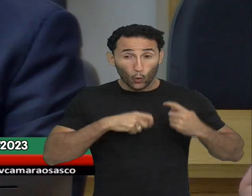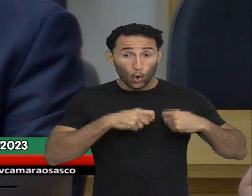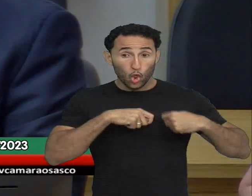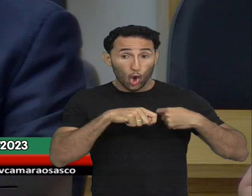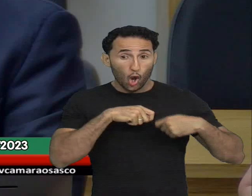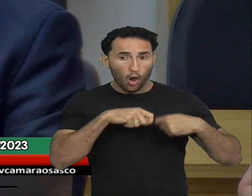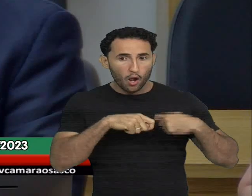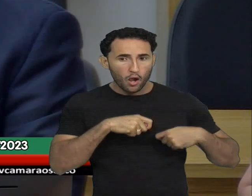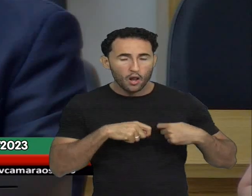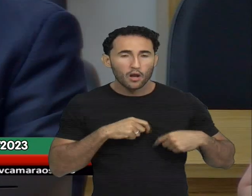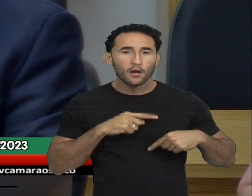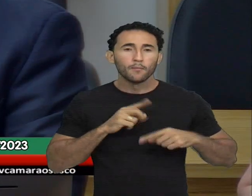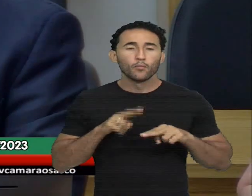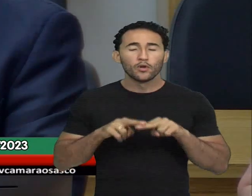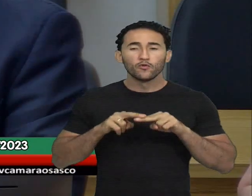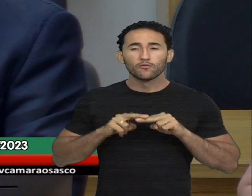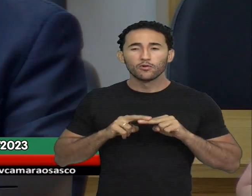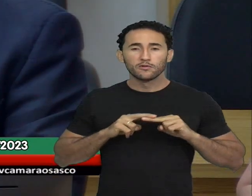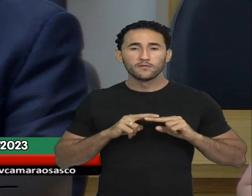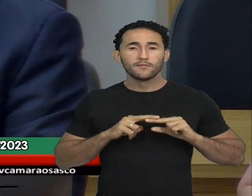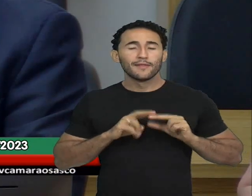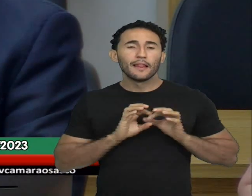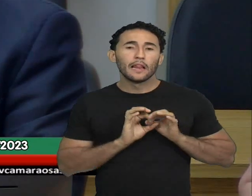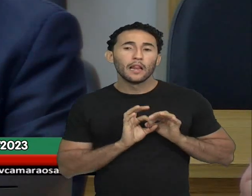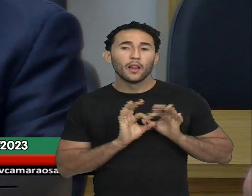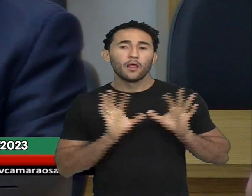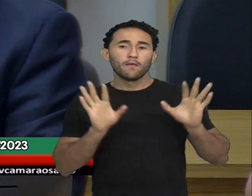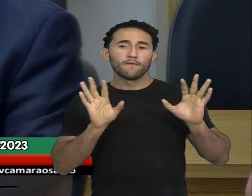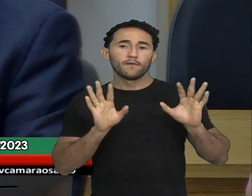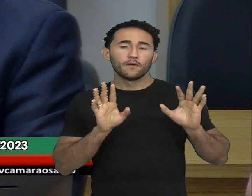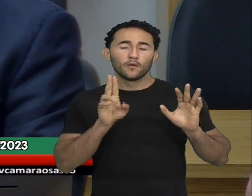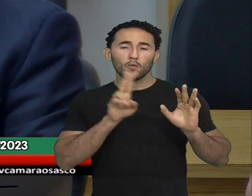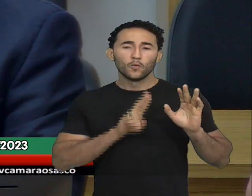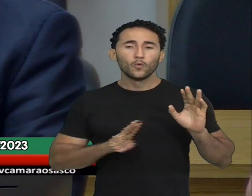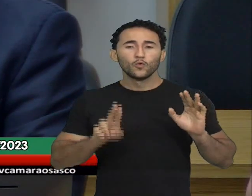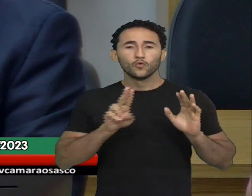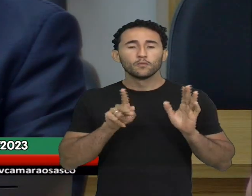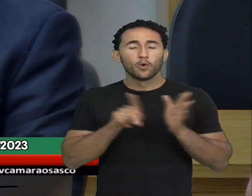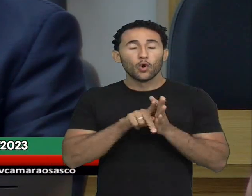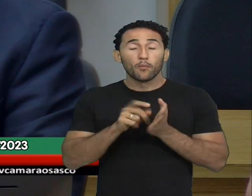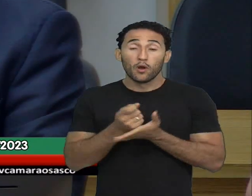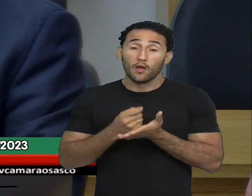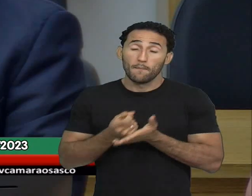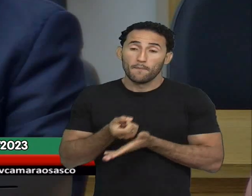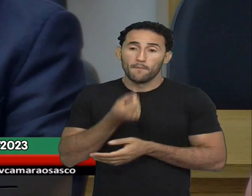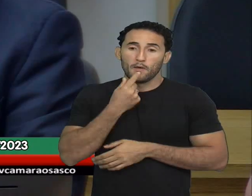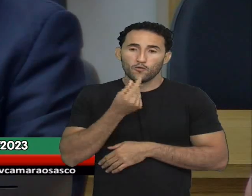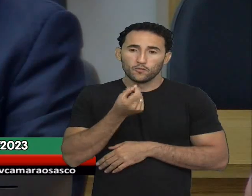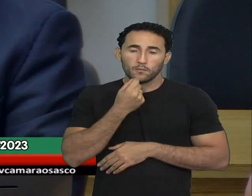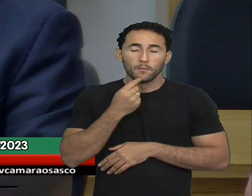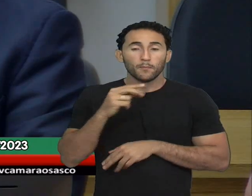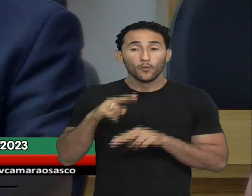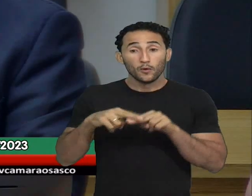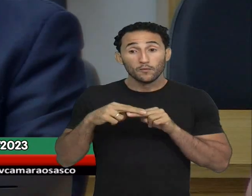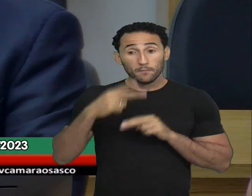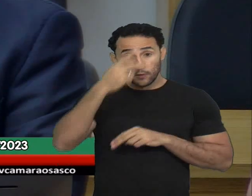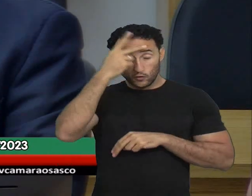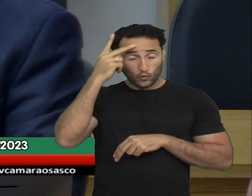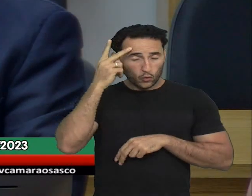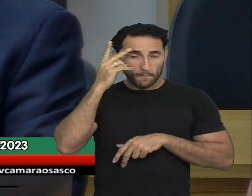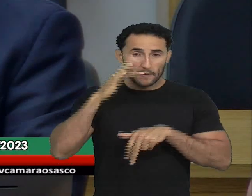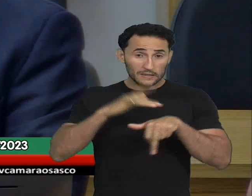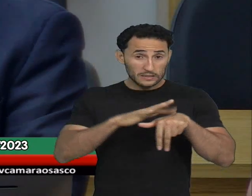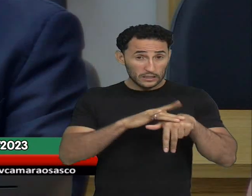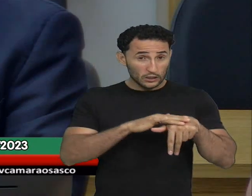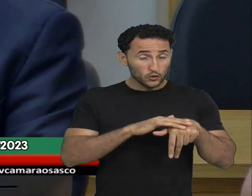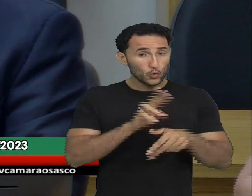deixa ela um pouco disfuncionante com o uso dessa medicação. Então, o paciente que está em uso